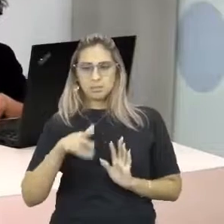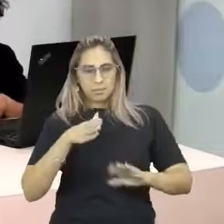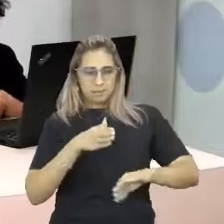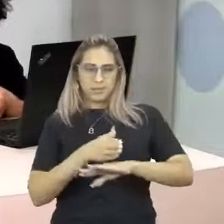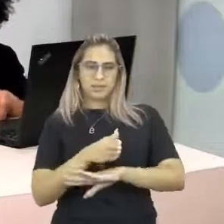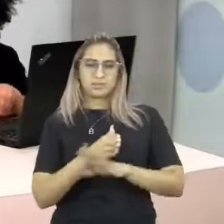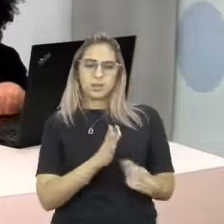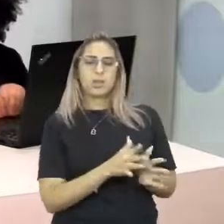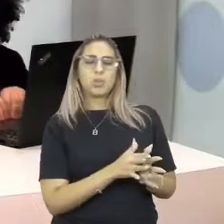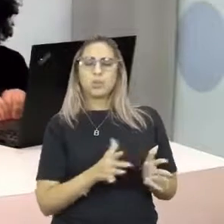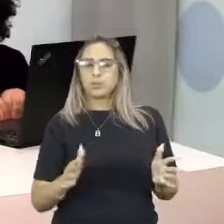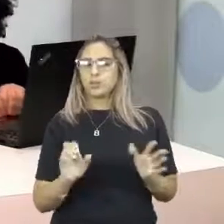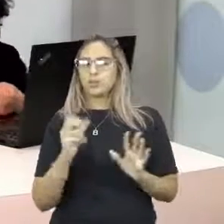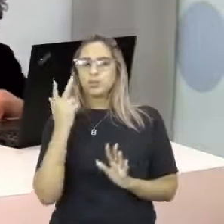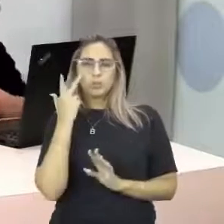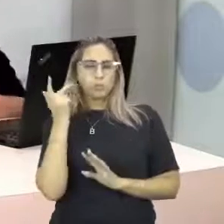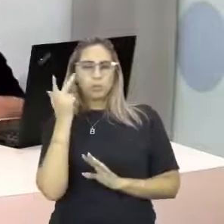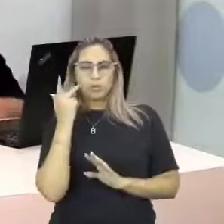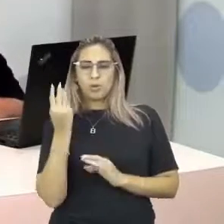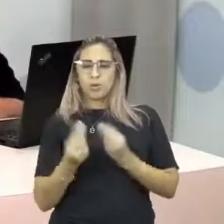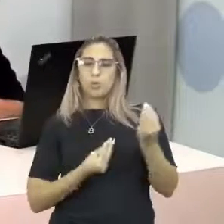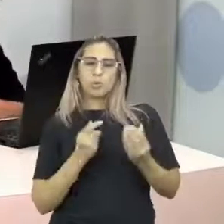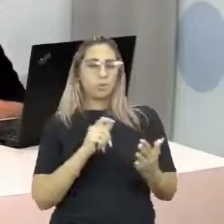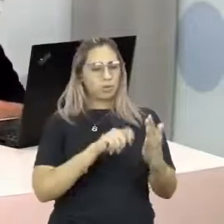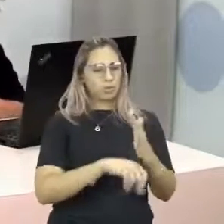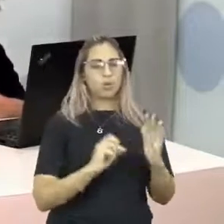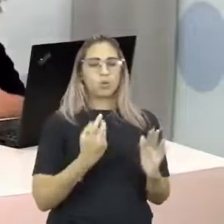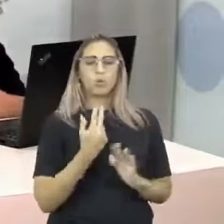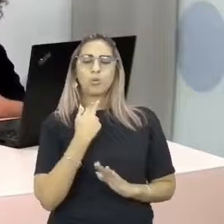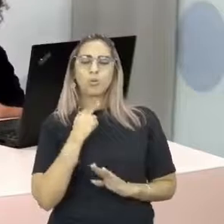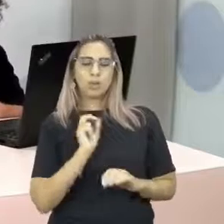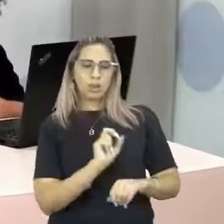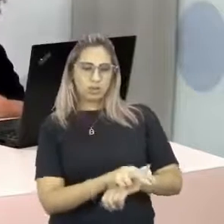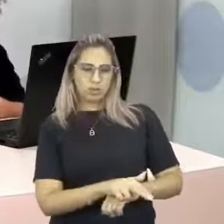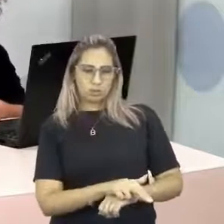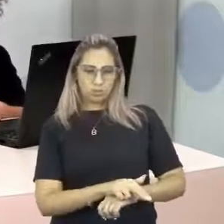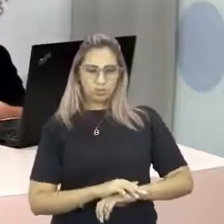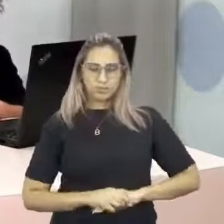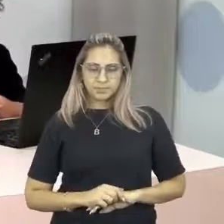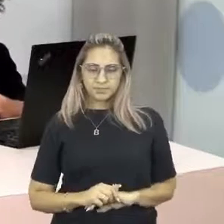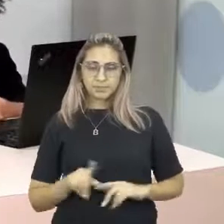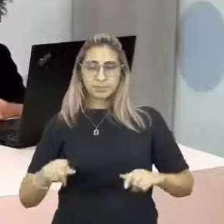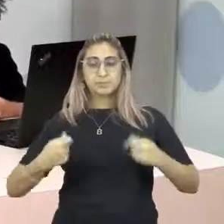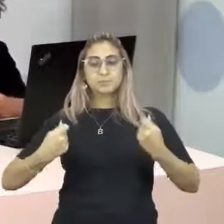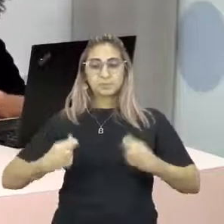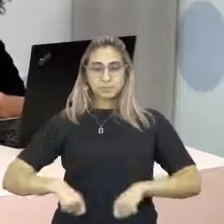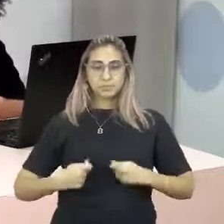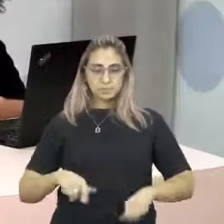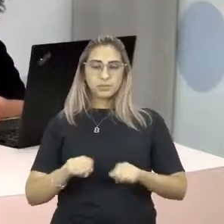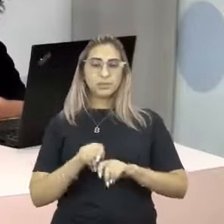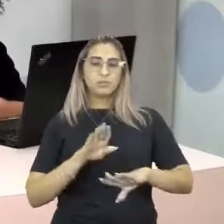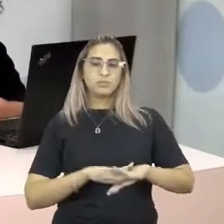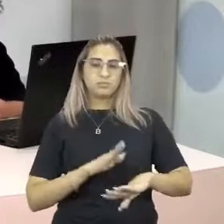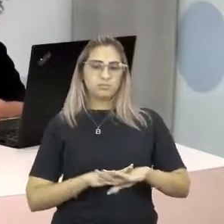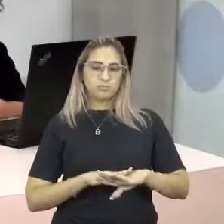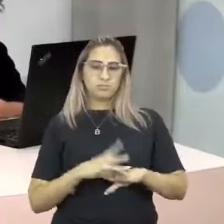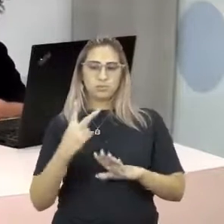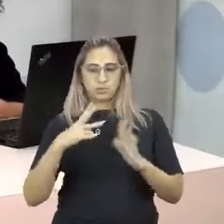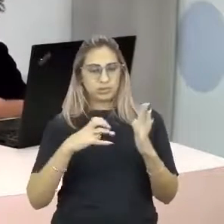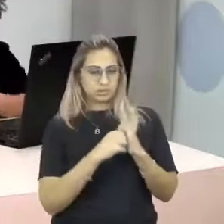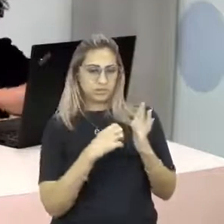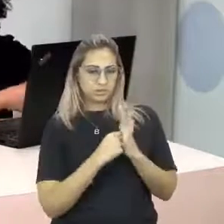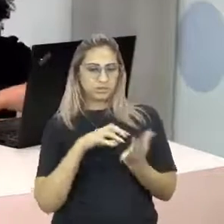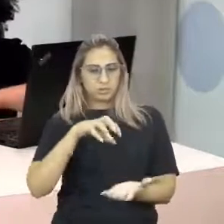participar desse processo como contratada ou candidato à contratação. Mas, para isso, precisa realizar a sua inscrição